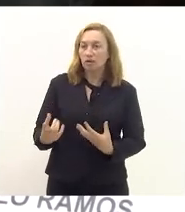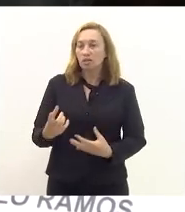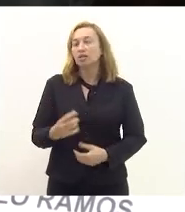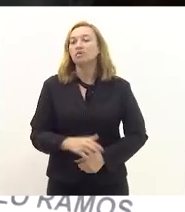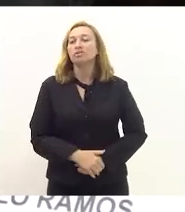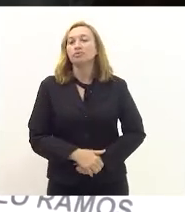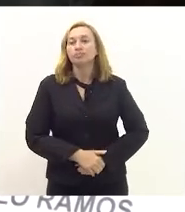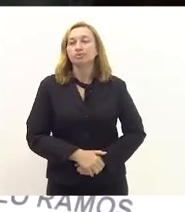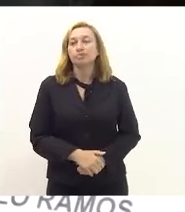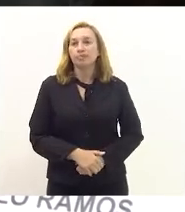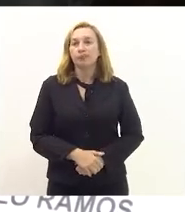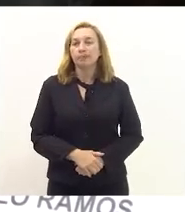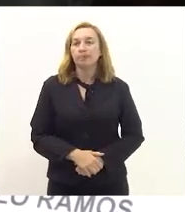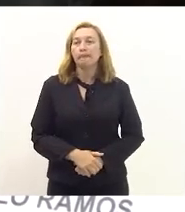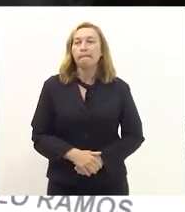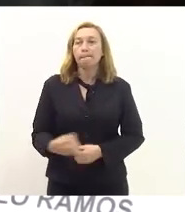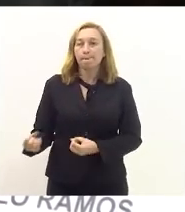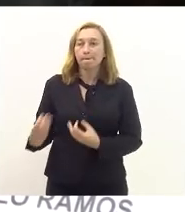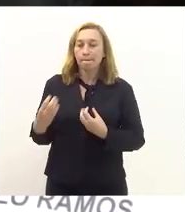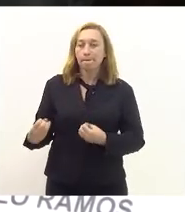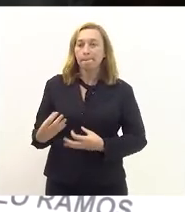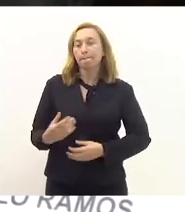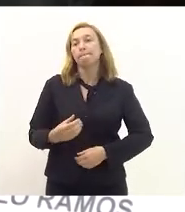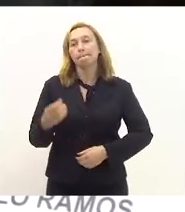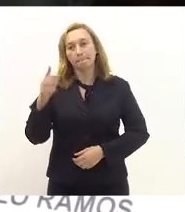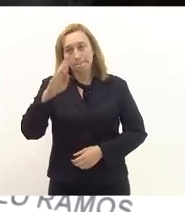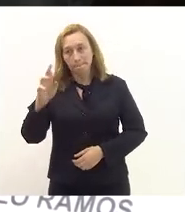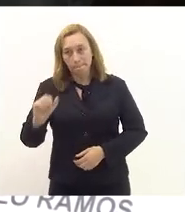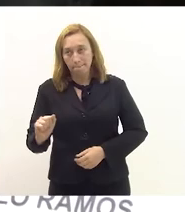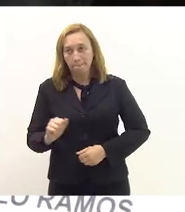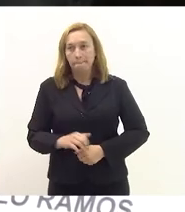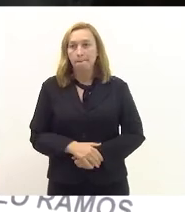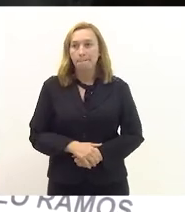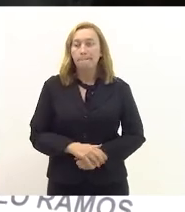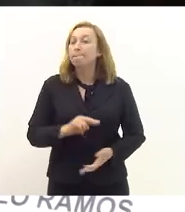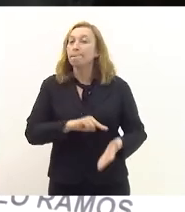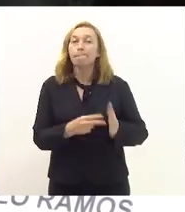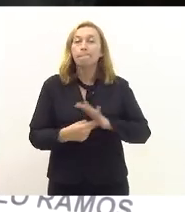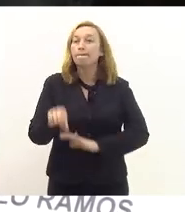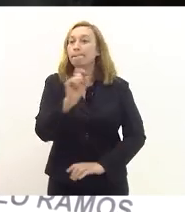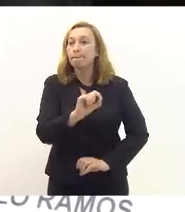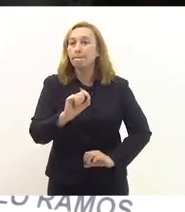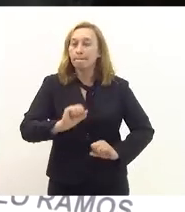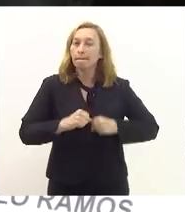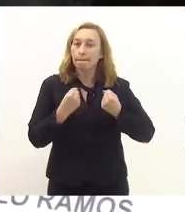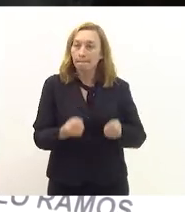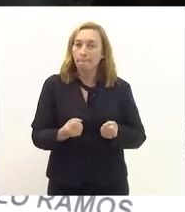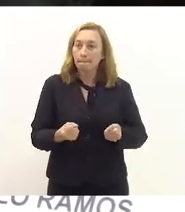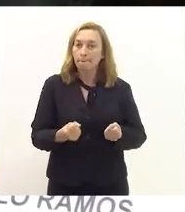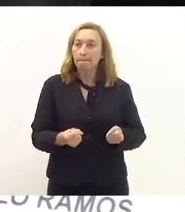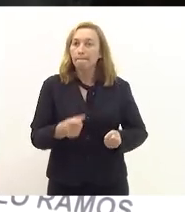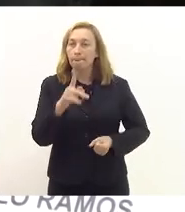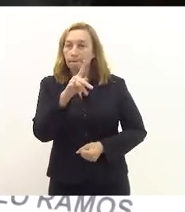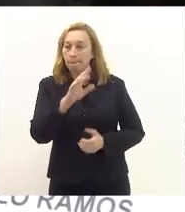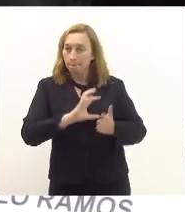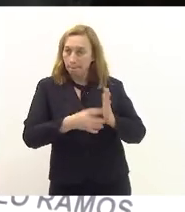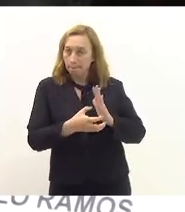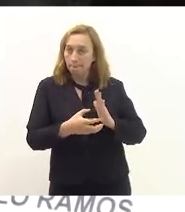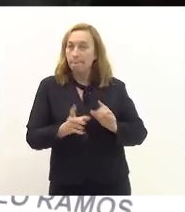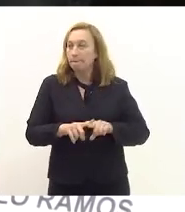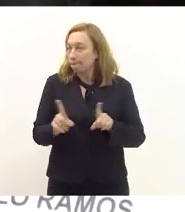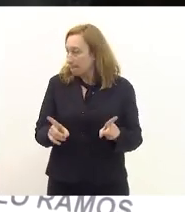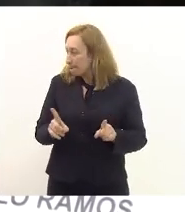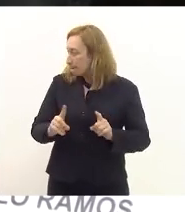estamos seguindo os ensinamentos do Brizola. E isso significa defender não só os princípios do partido,